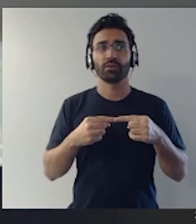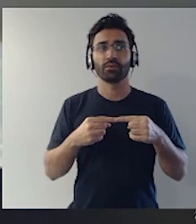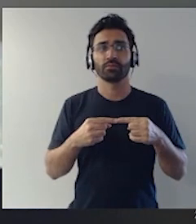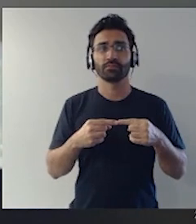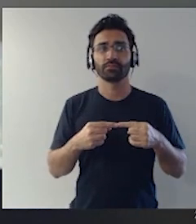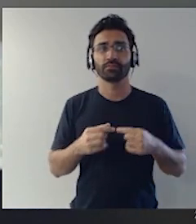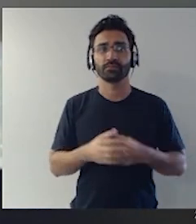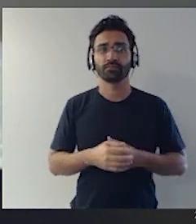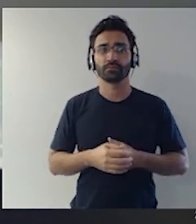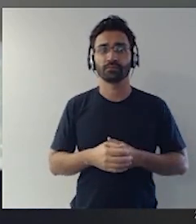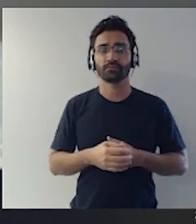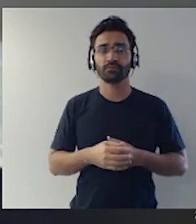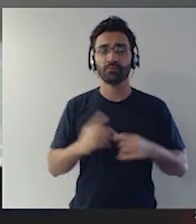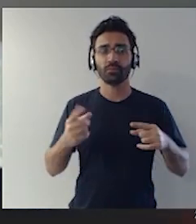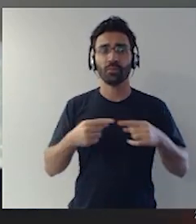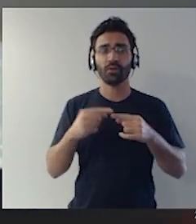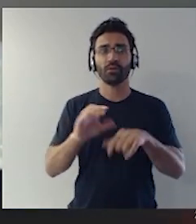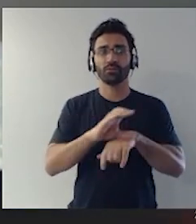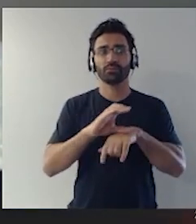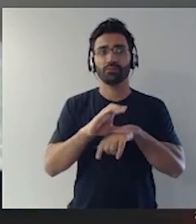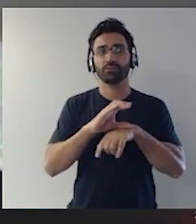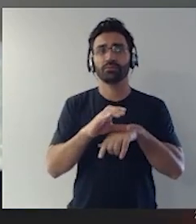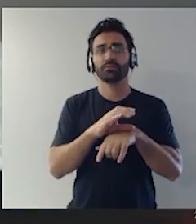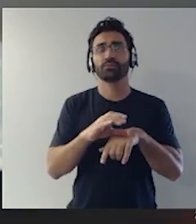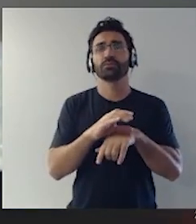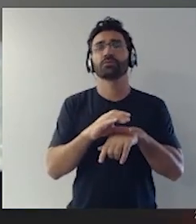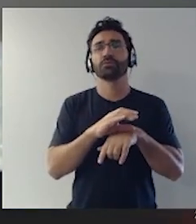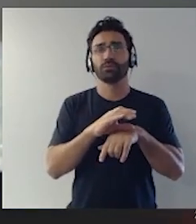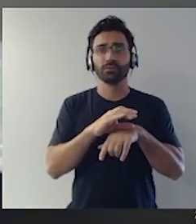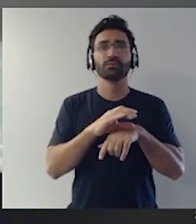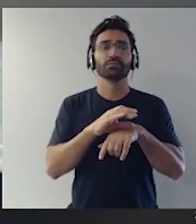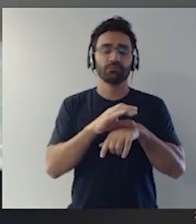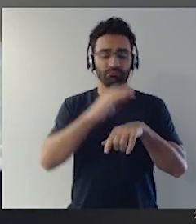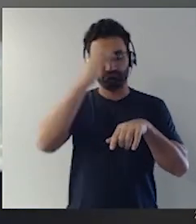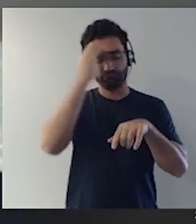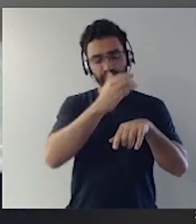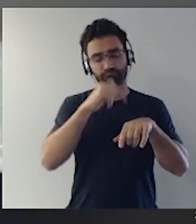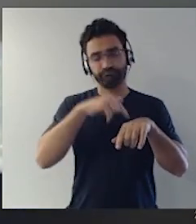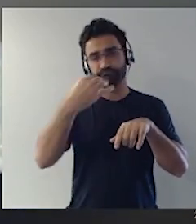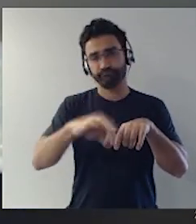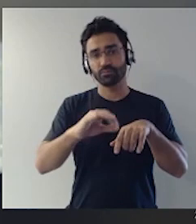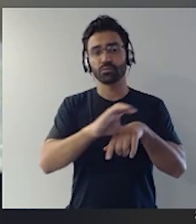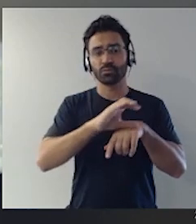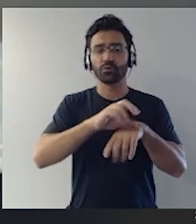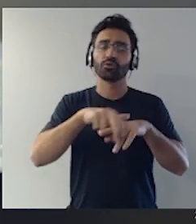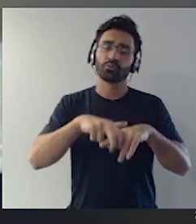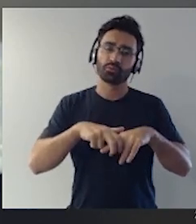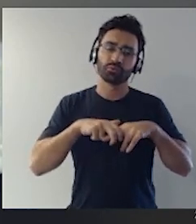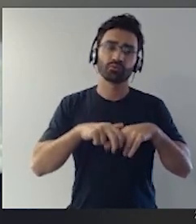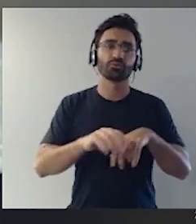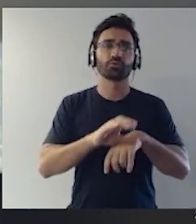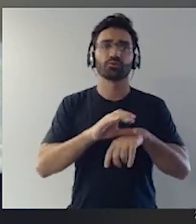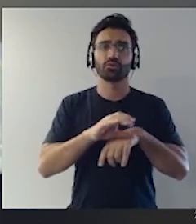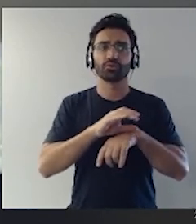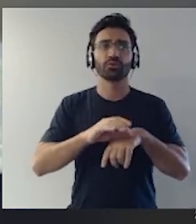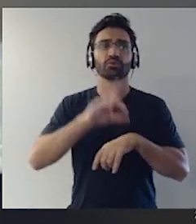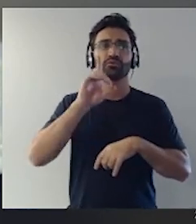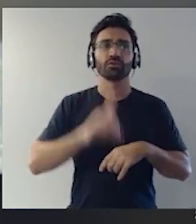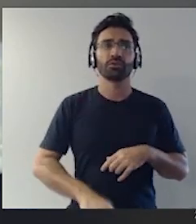fins constitucionais, aos fins que estão na Constituição. Nesse sentido, a constitucionalização do